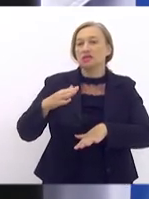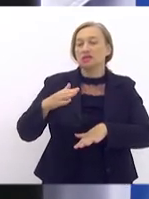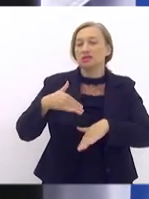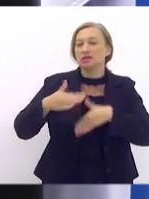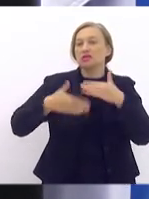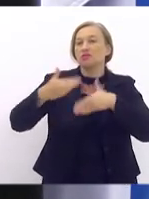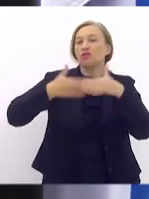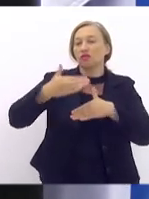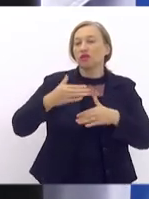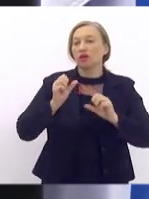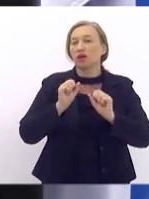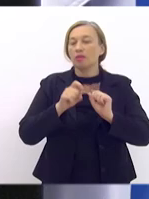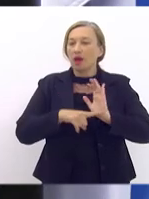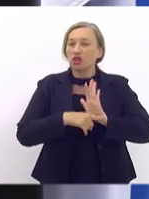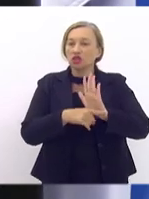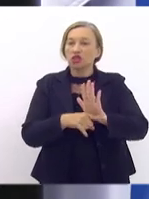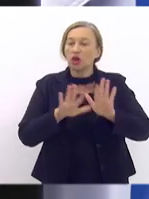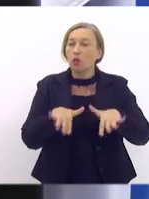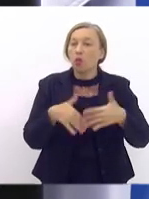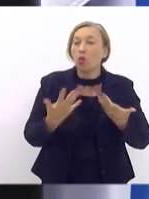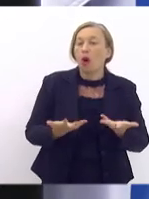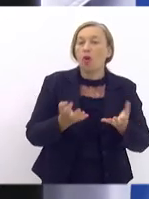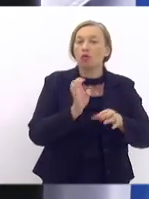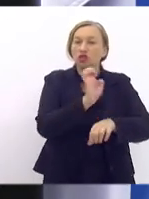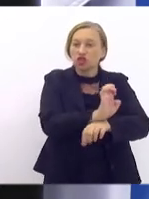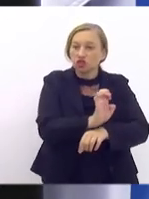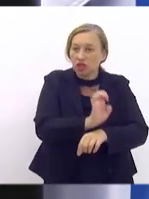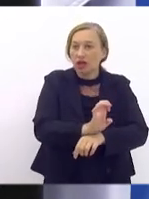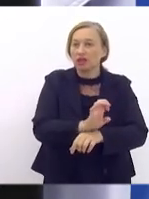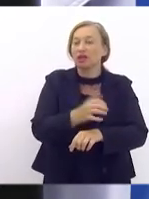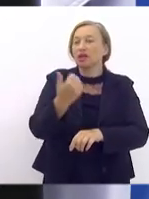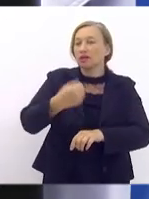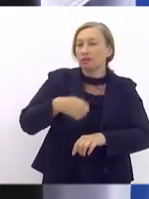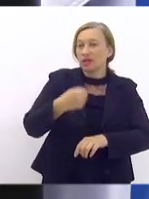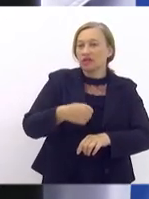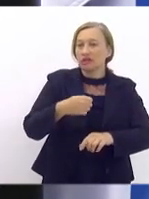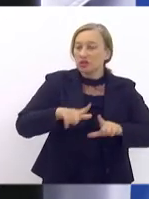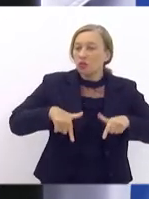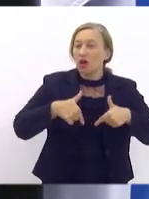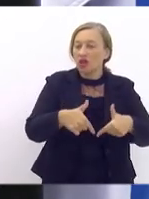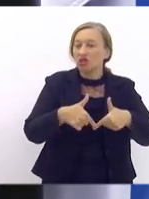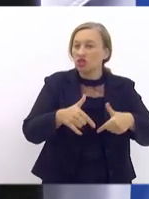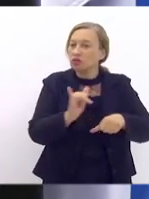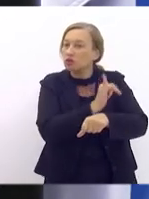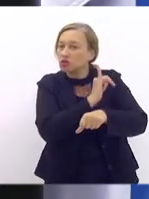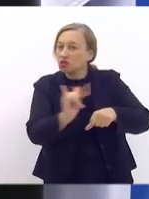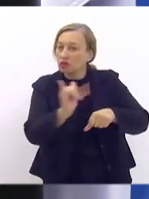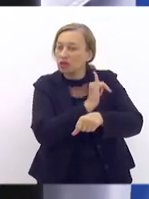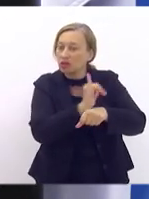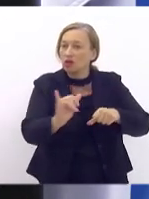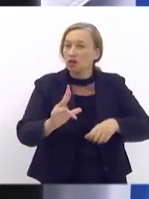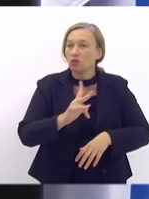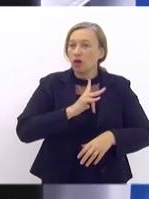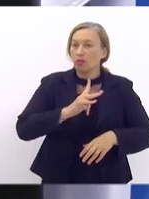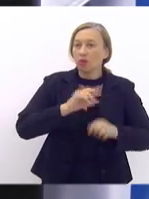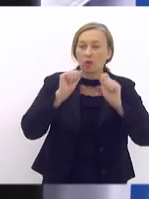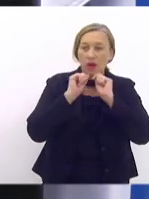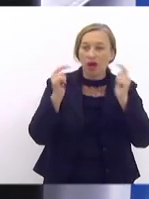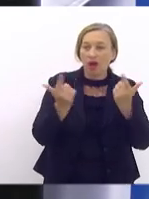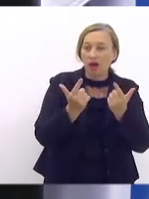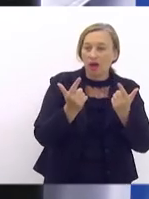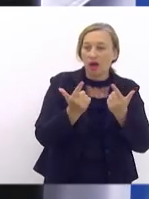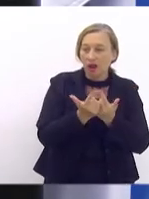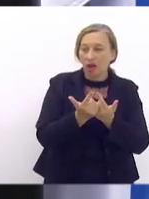sinalizar quais são os estados que a gente tem que ter uma ação, uma articulação com a própria Assembleia